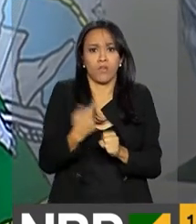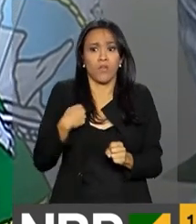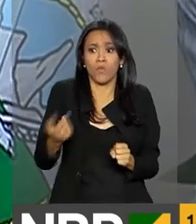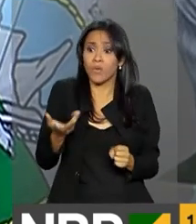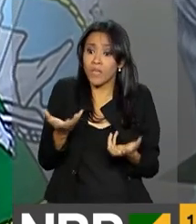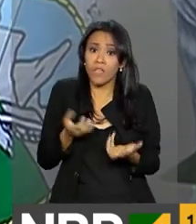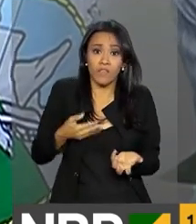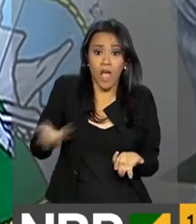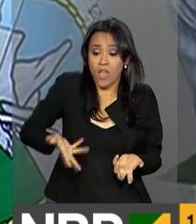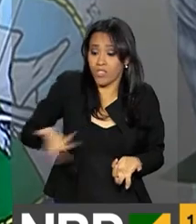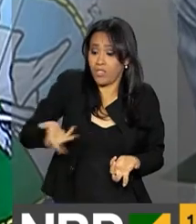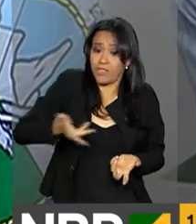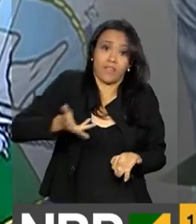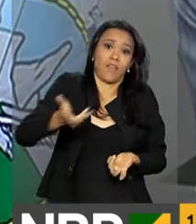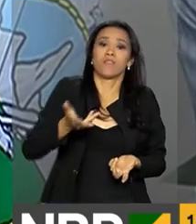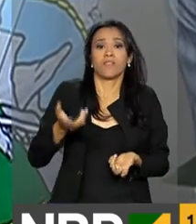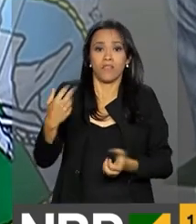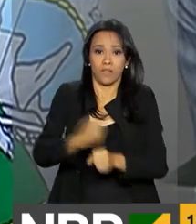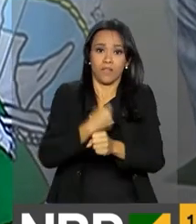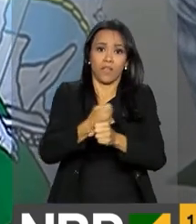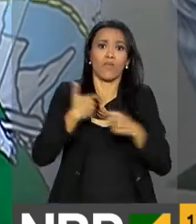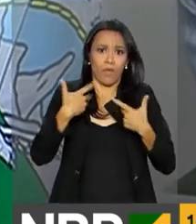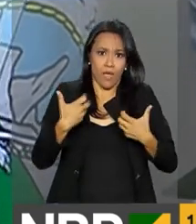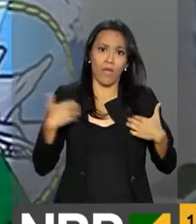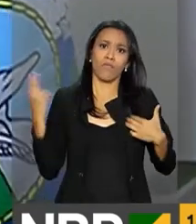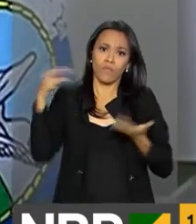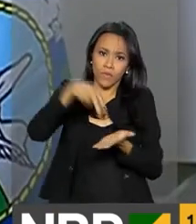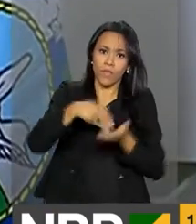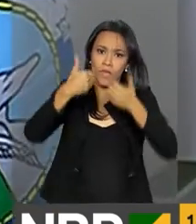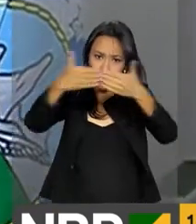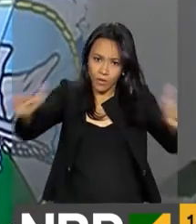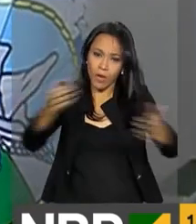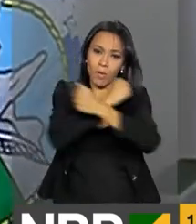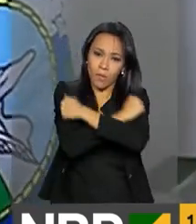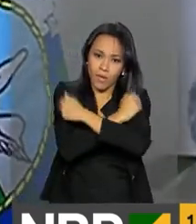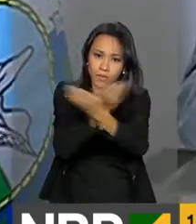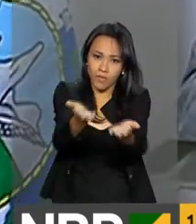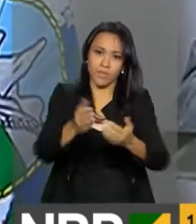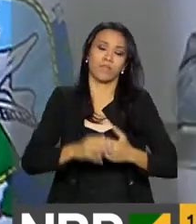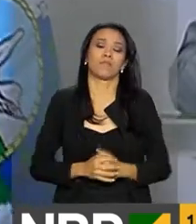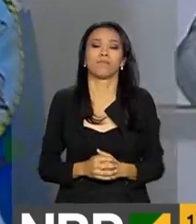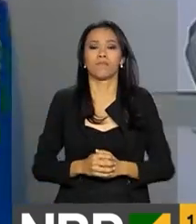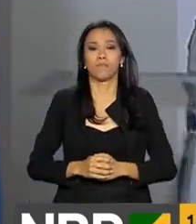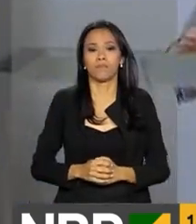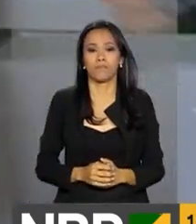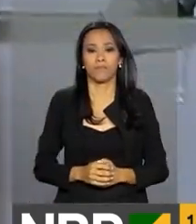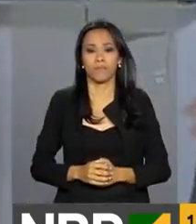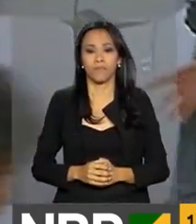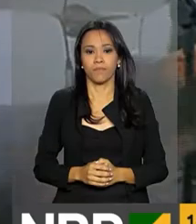para que eu pudesse vir aqui inaugurar com vocês o novo instituto. Um grande abraço a vocês.